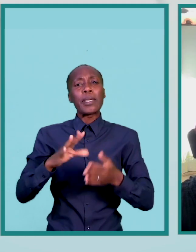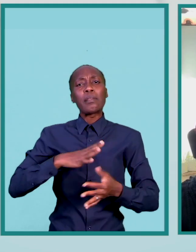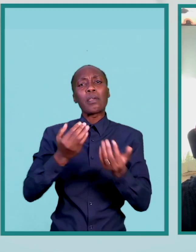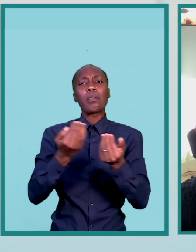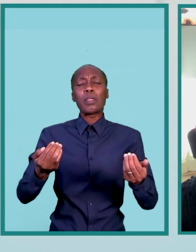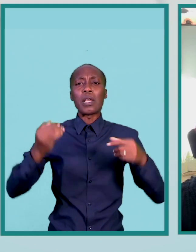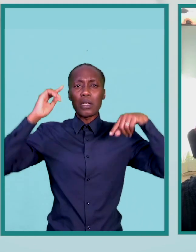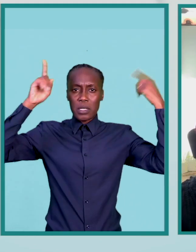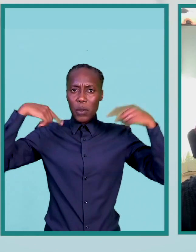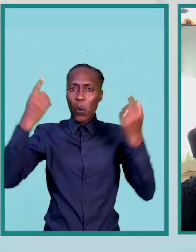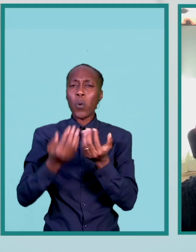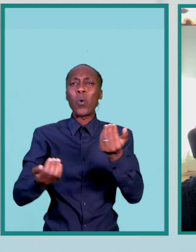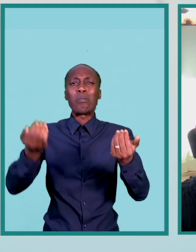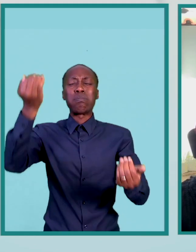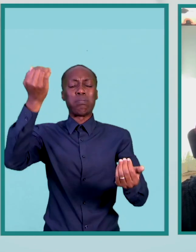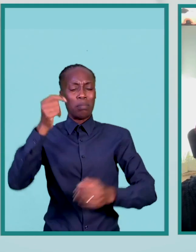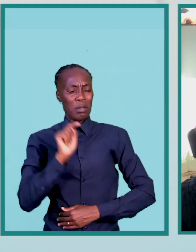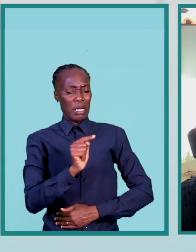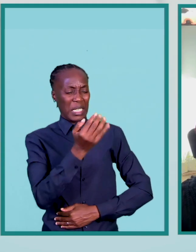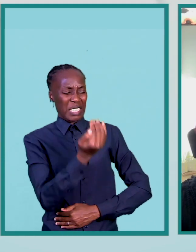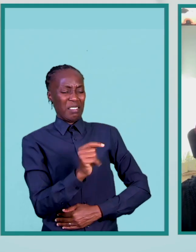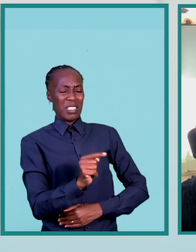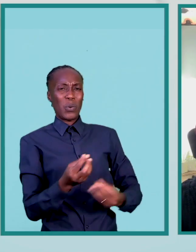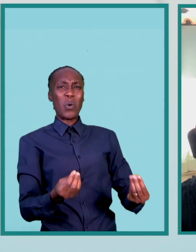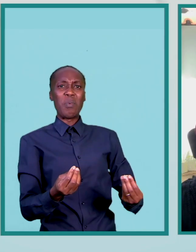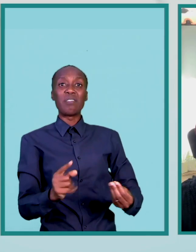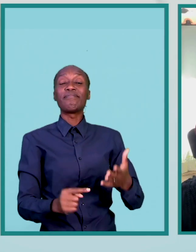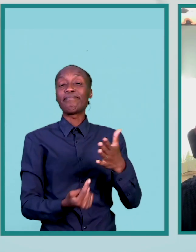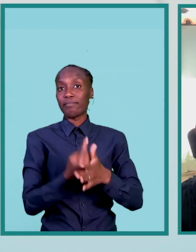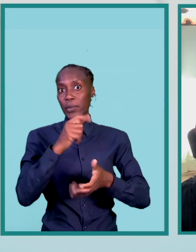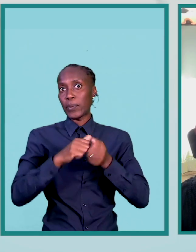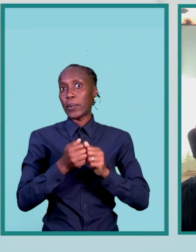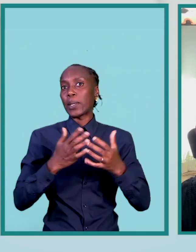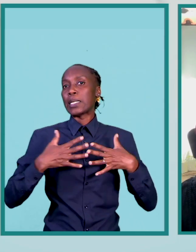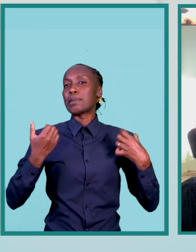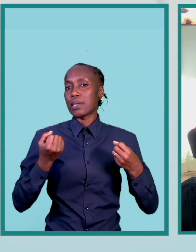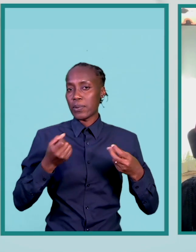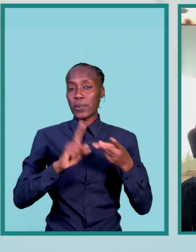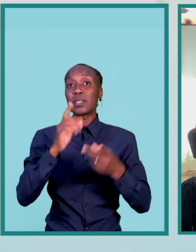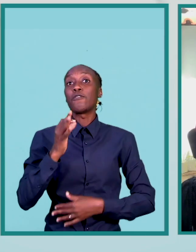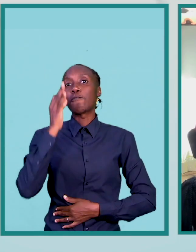acaba prejudicando a elas mesmas, prejudica as crianças tanto na saúde assim como